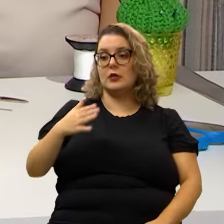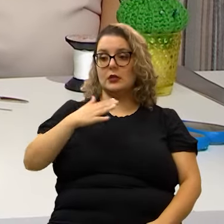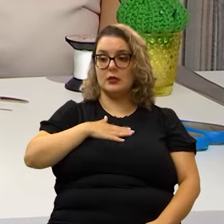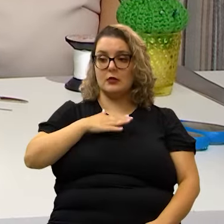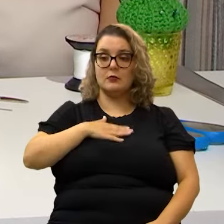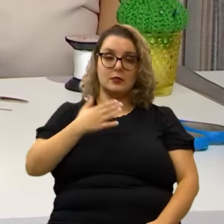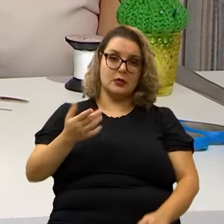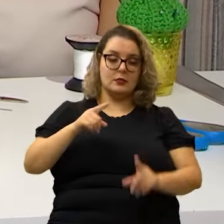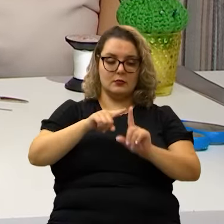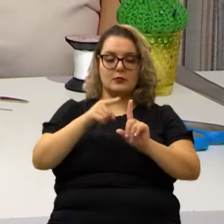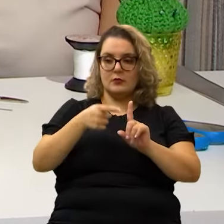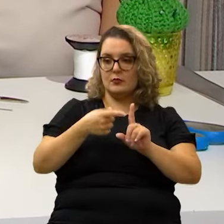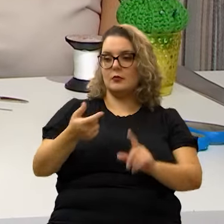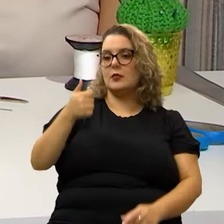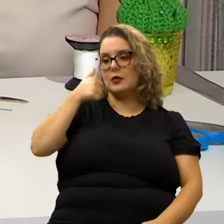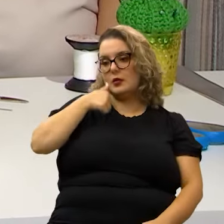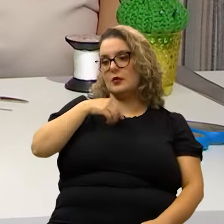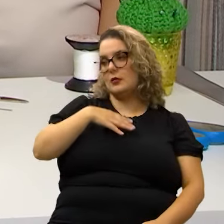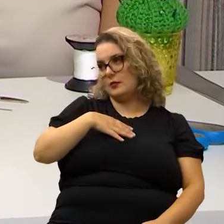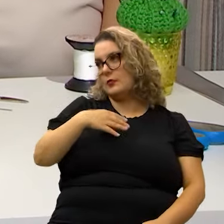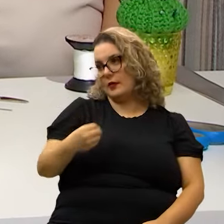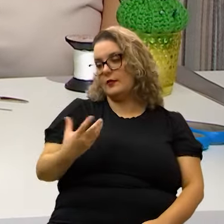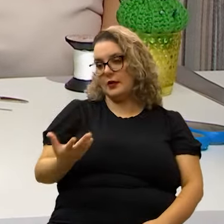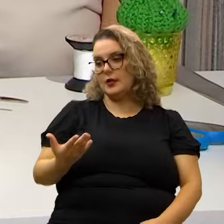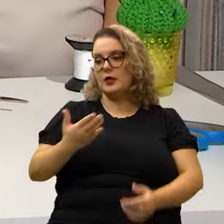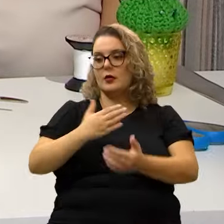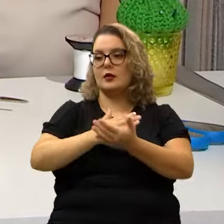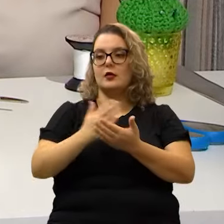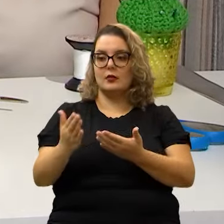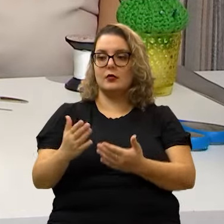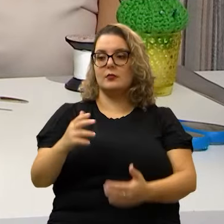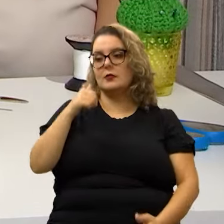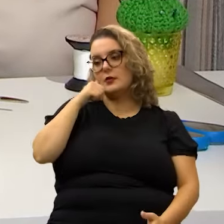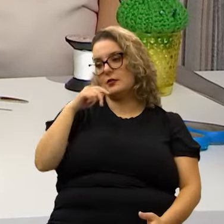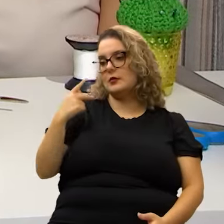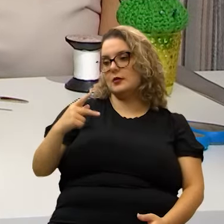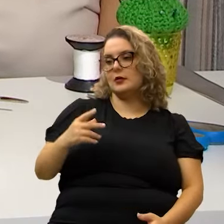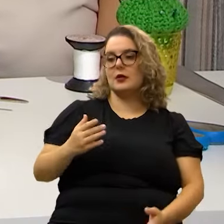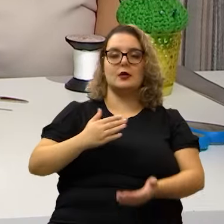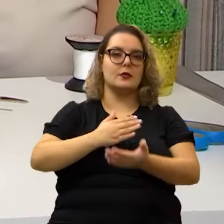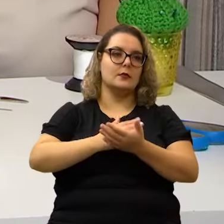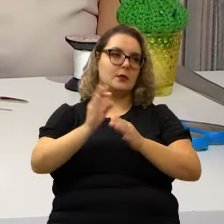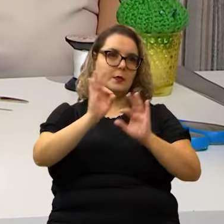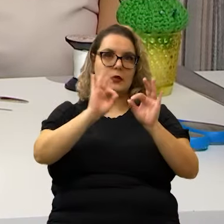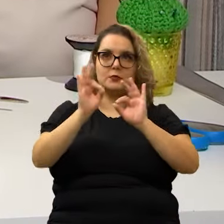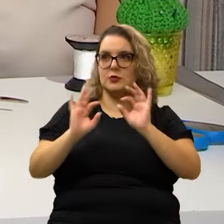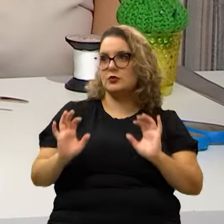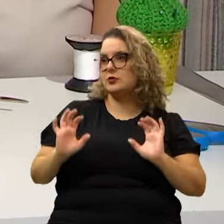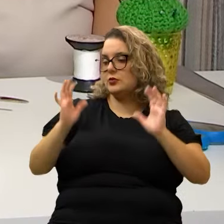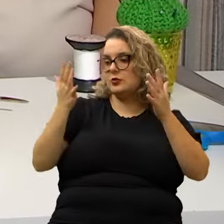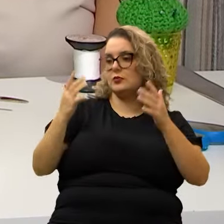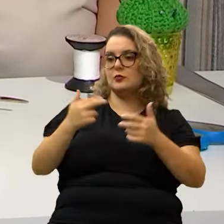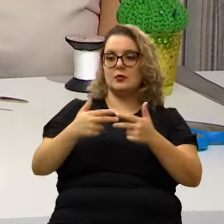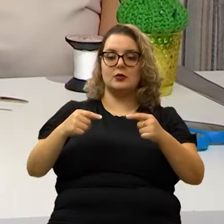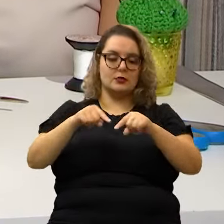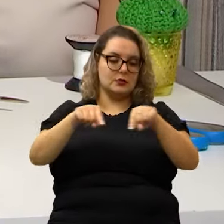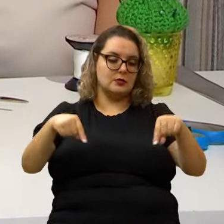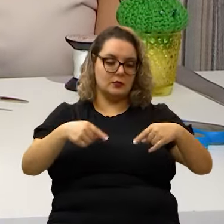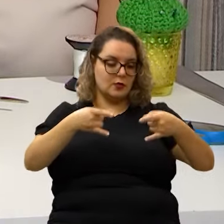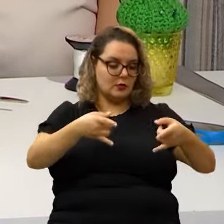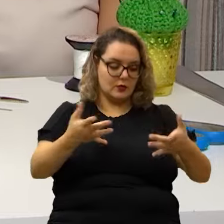da maternidade, né? Que eu tenho uma menina e a comecei a fazer por causa dela, né? Então, a gente começou a fazer decoração de festa, alguma coisa pro